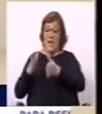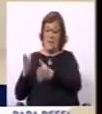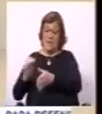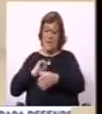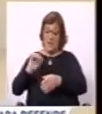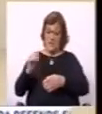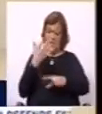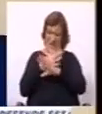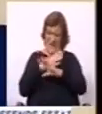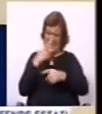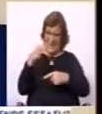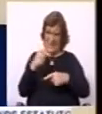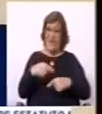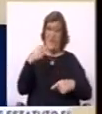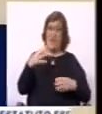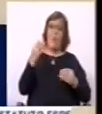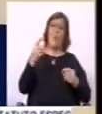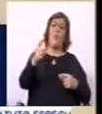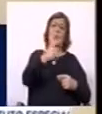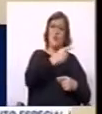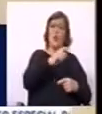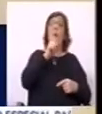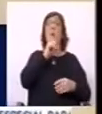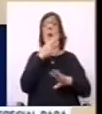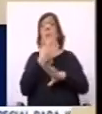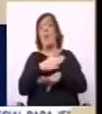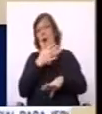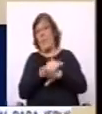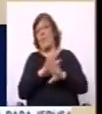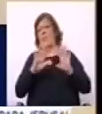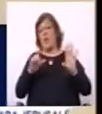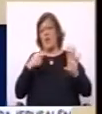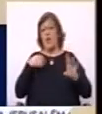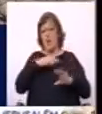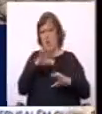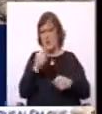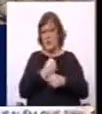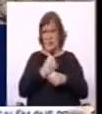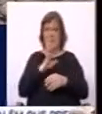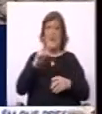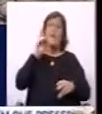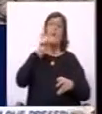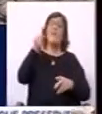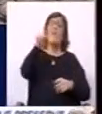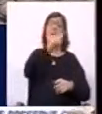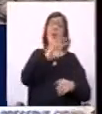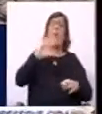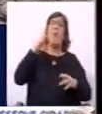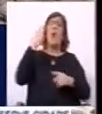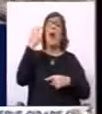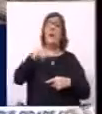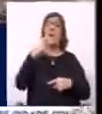arderam, há outros que, infelizmente, estão em condições de arder. E o nosso trabalho que permite fazer é identificar quais são as zonas